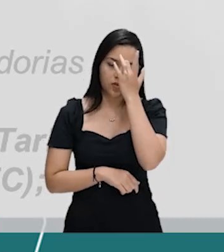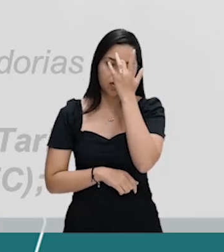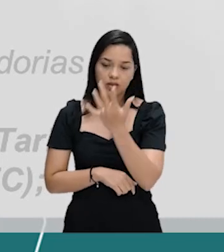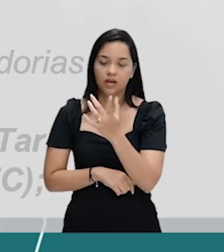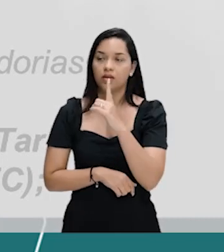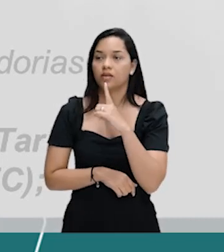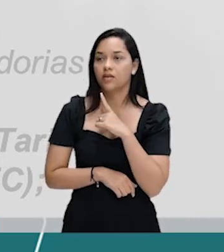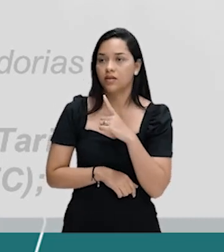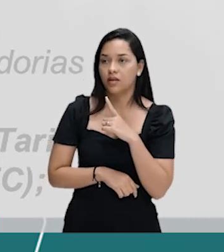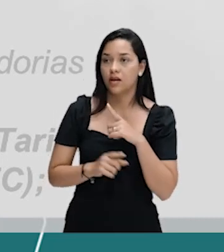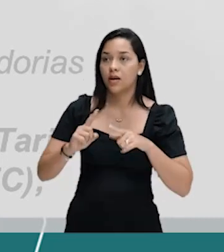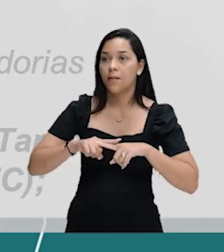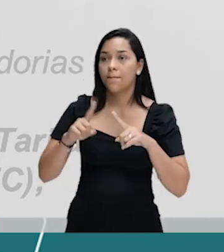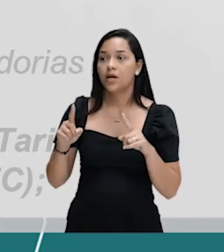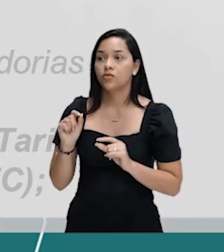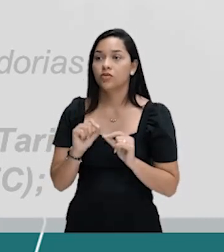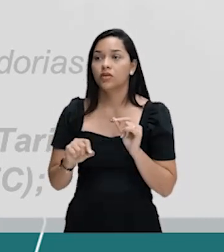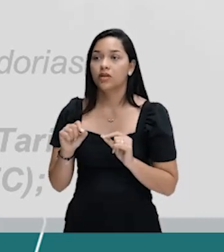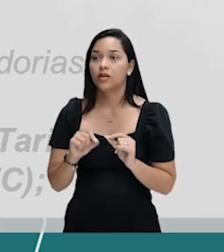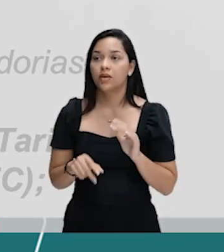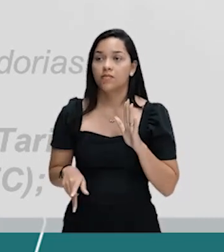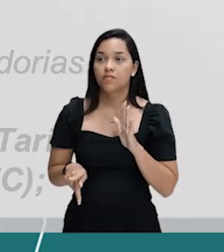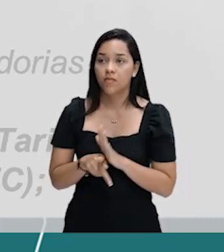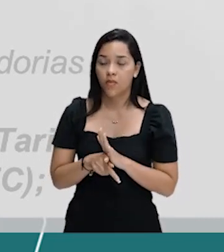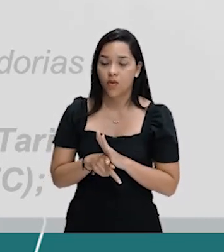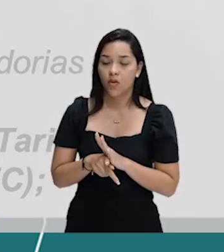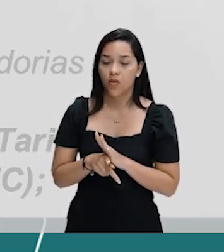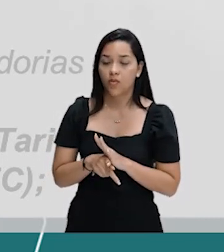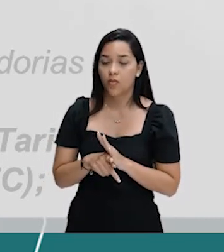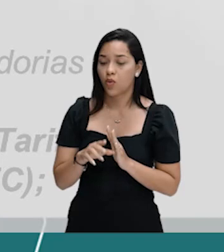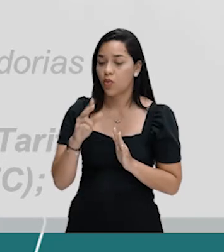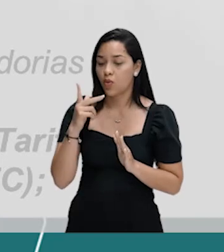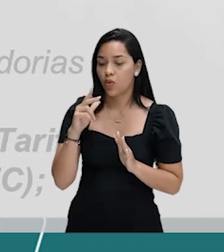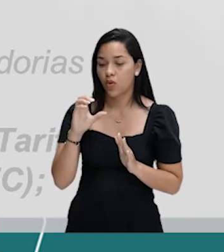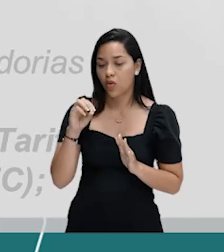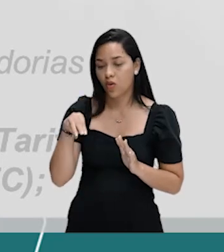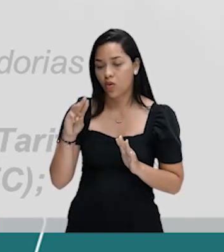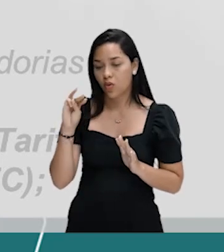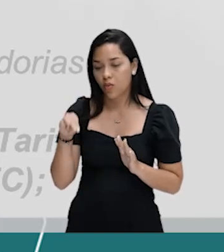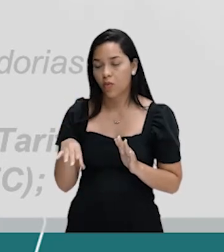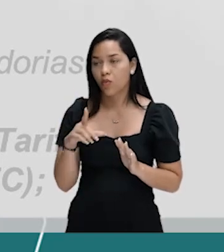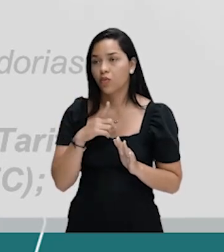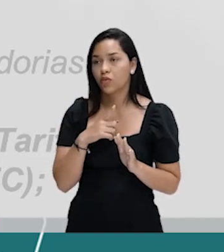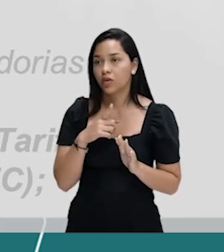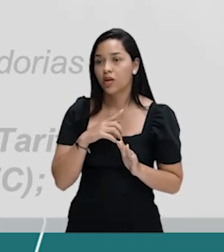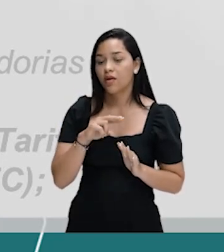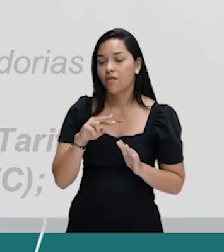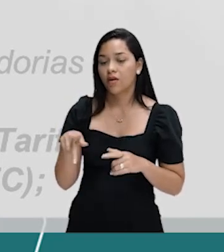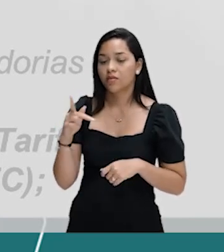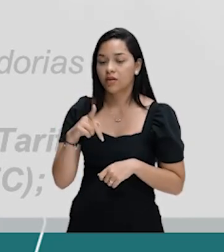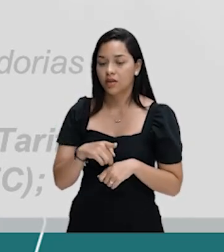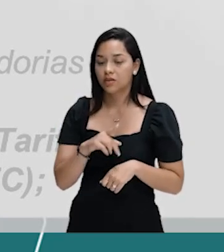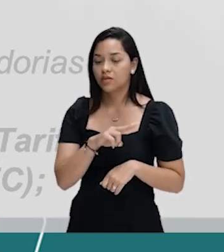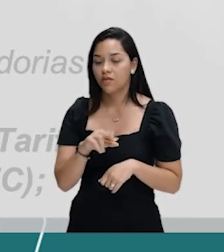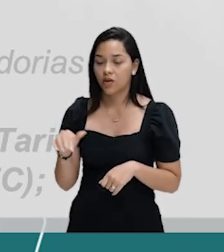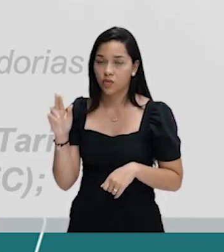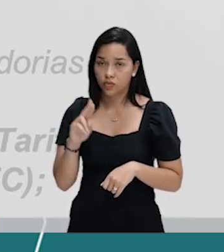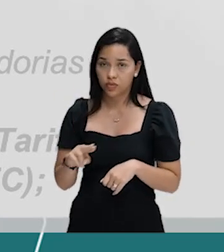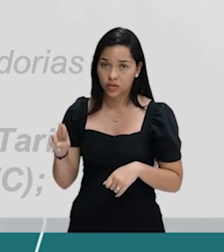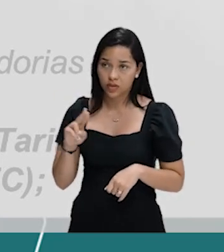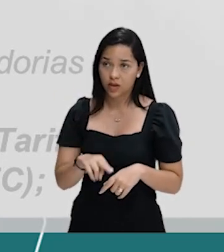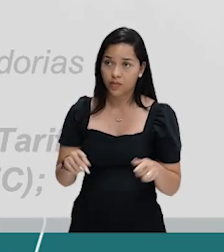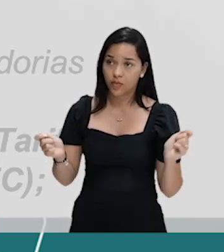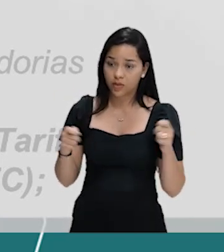de mercadorias, mas ela vai estabelecer uma taxa externa comum, ou seja, uma mesma taxa de imposto que esses países vão utilizar ela